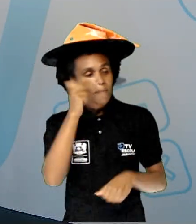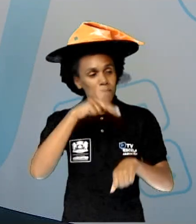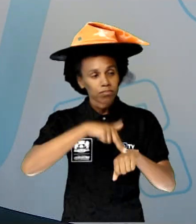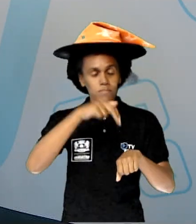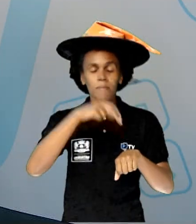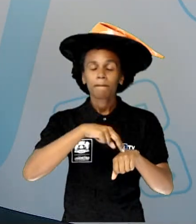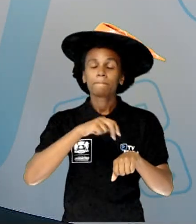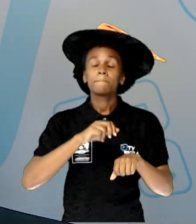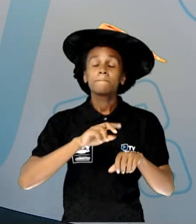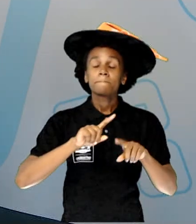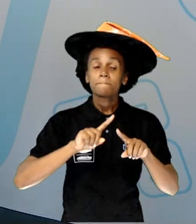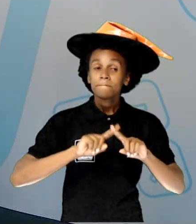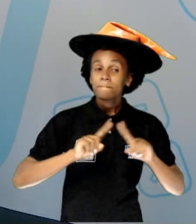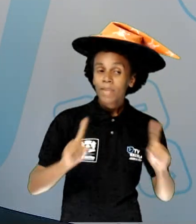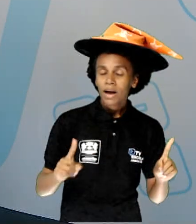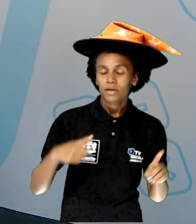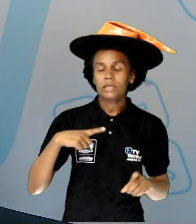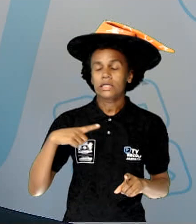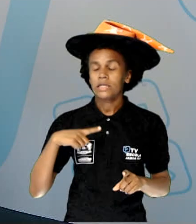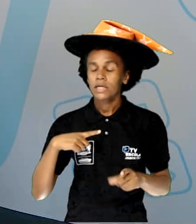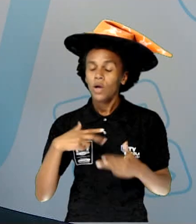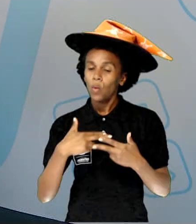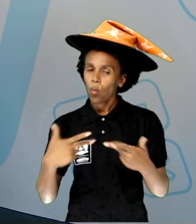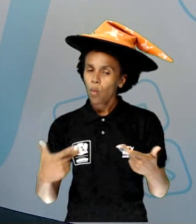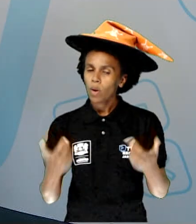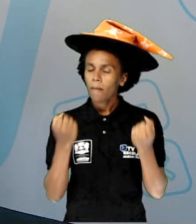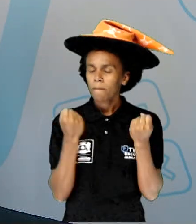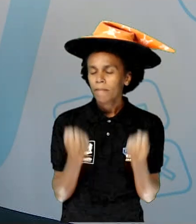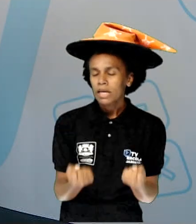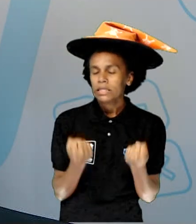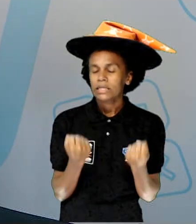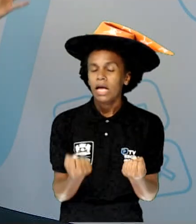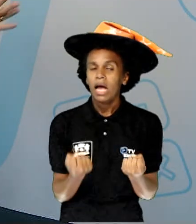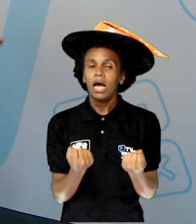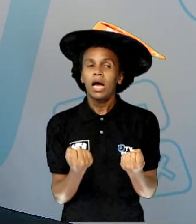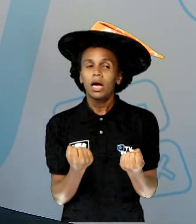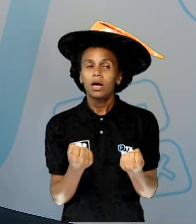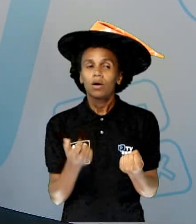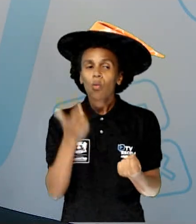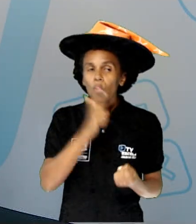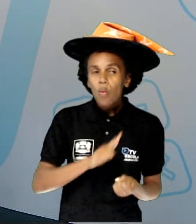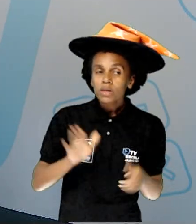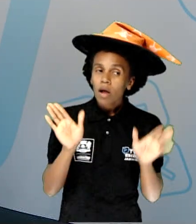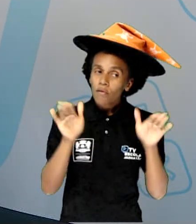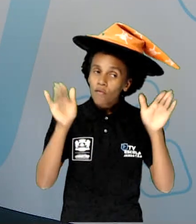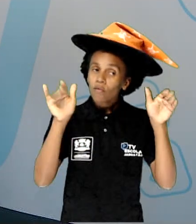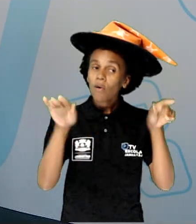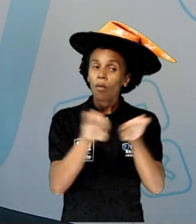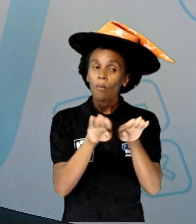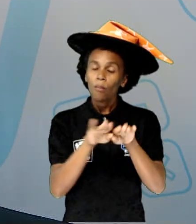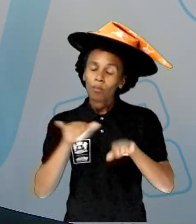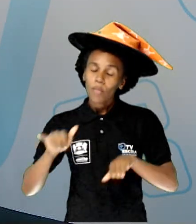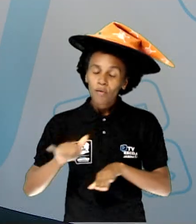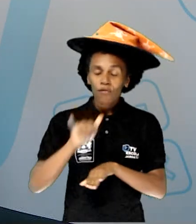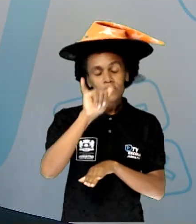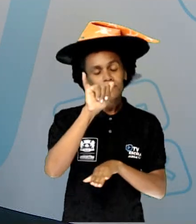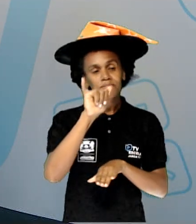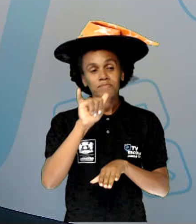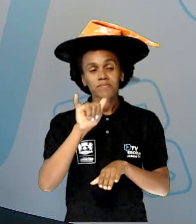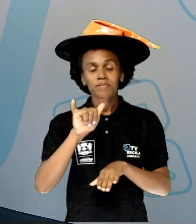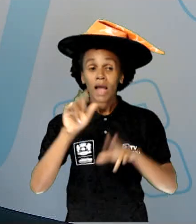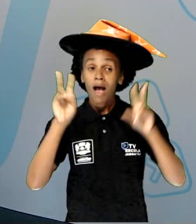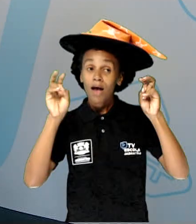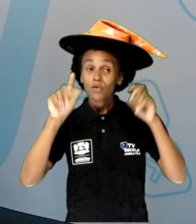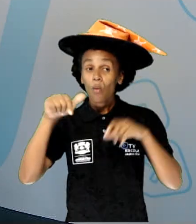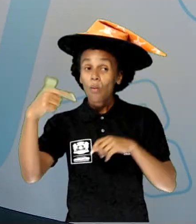pesadas que conseguem voar como avião mas isso aí é assunto para outra aula vamos continuar nossa brincadeira